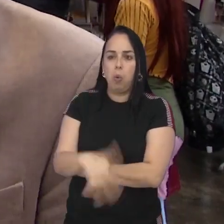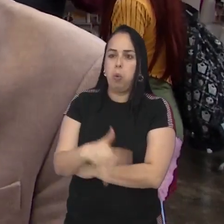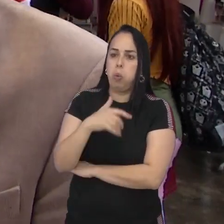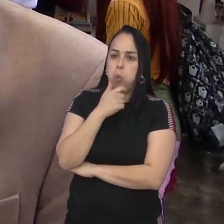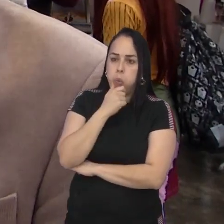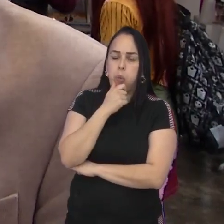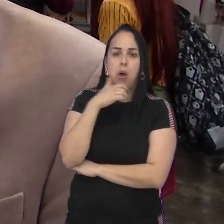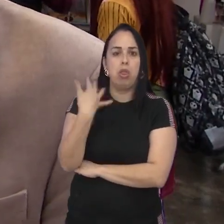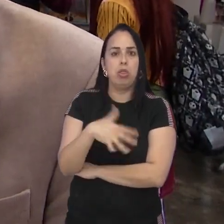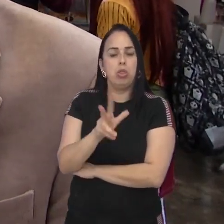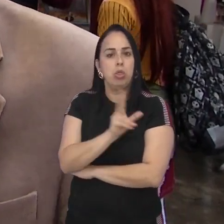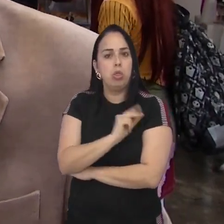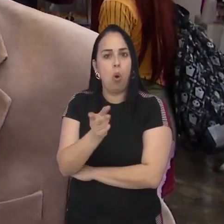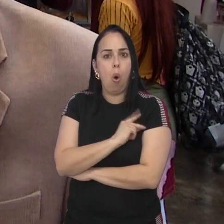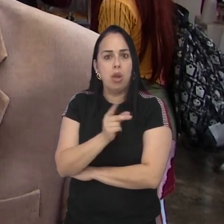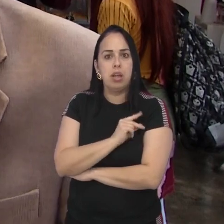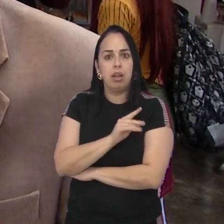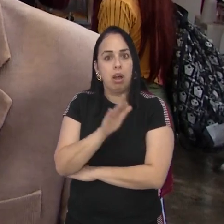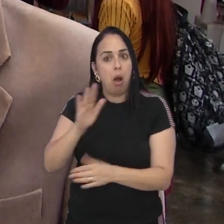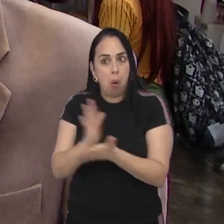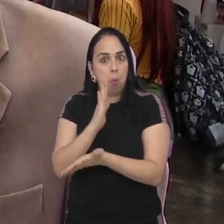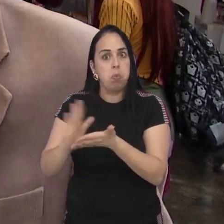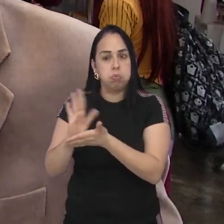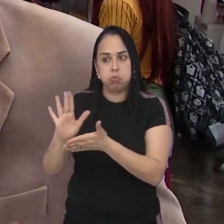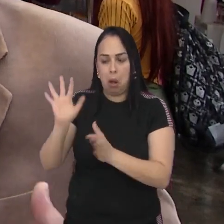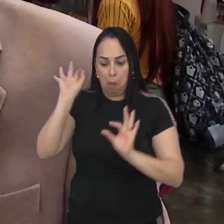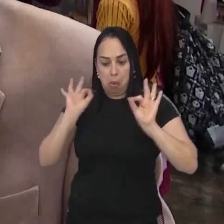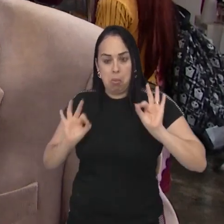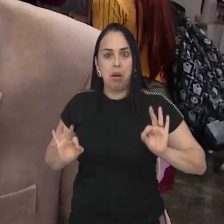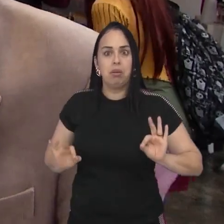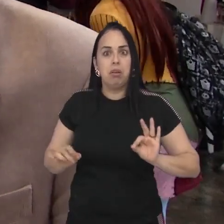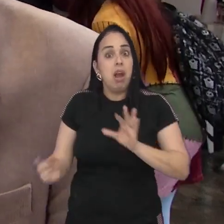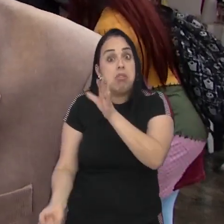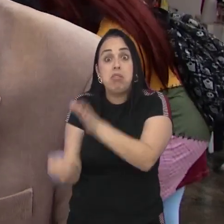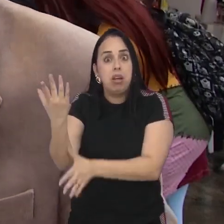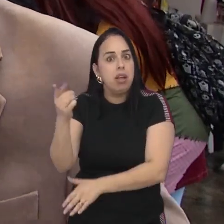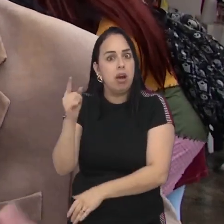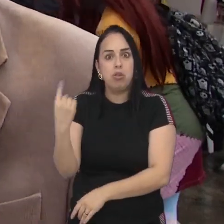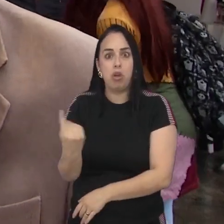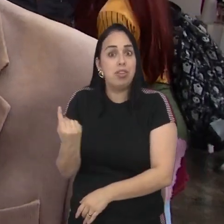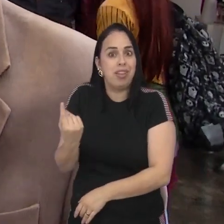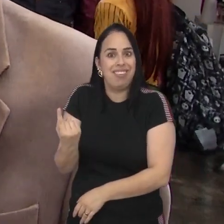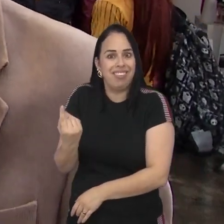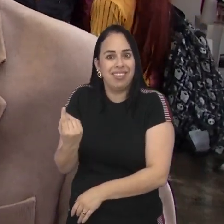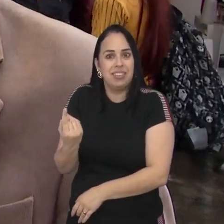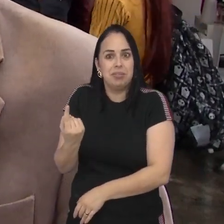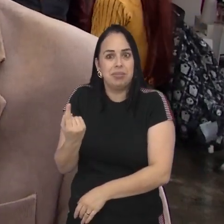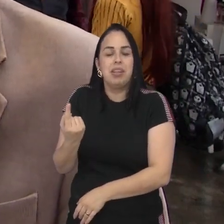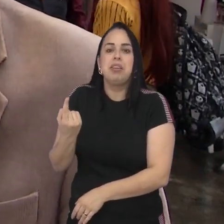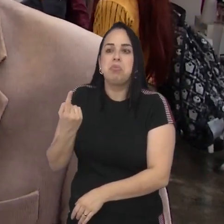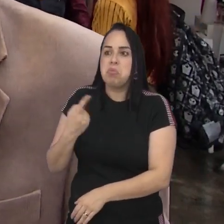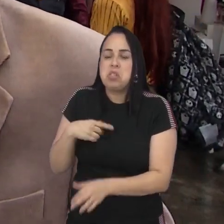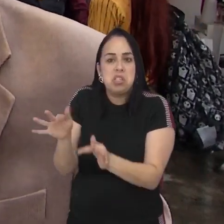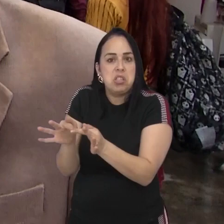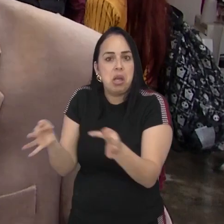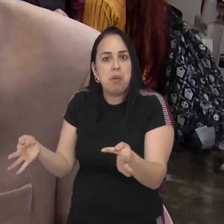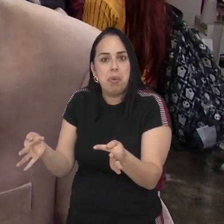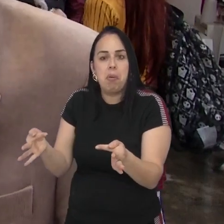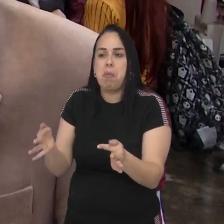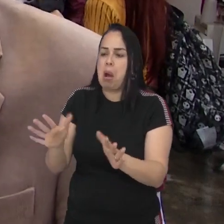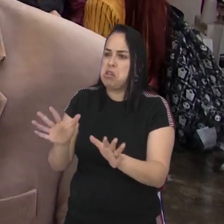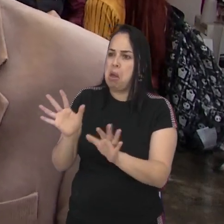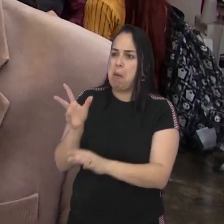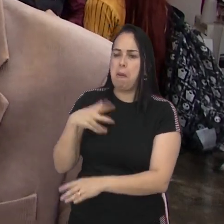admirando muito o trabalho deles, porque tem fantasias que eles próprios criam, né, com materiais simples e que tem um resultado muito lindo,